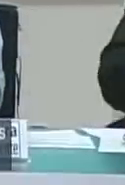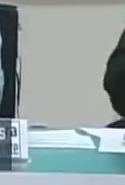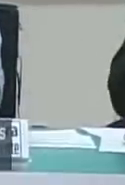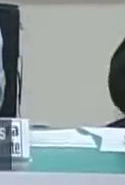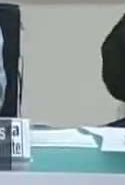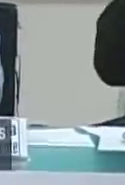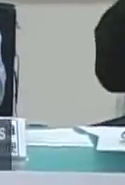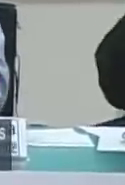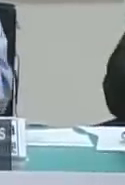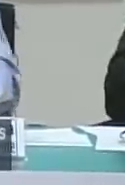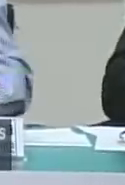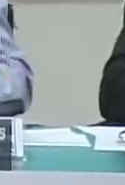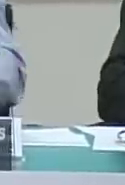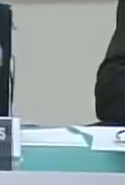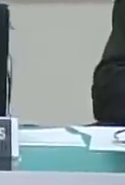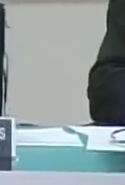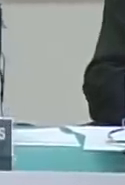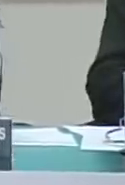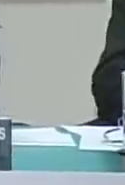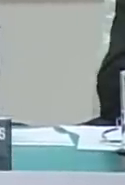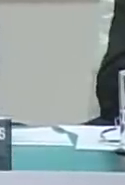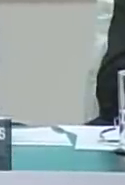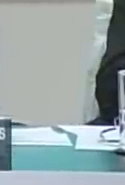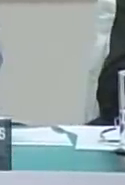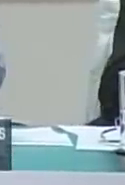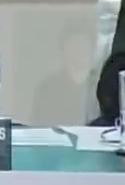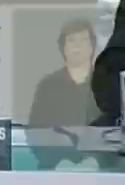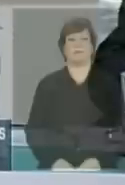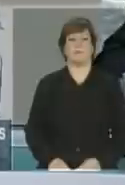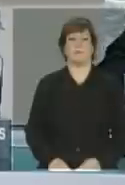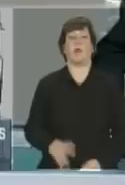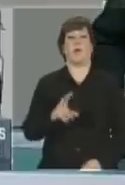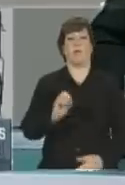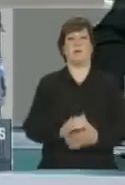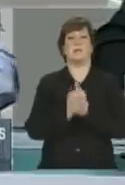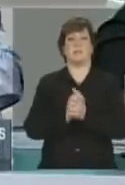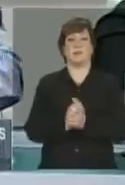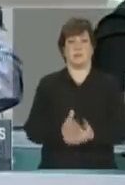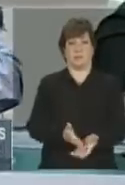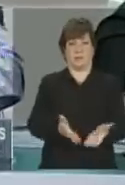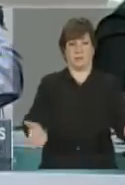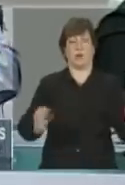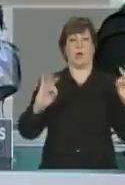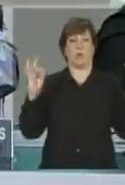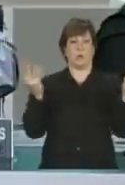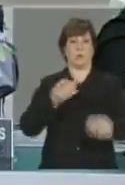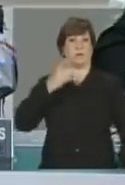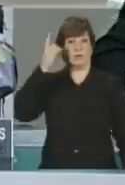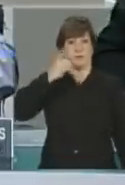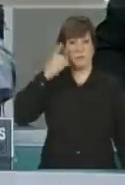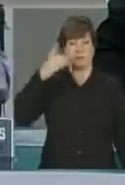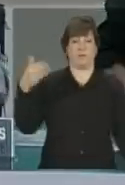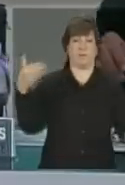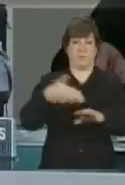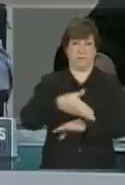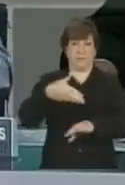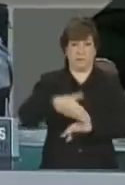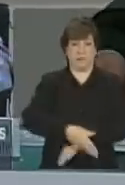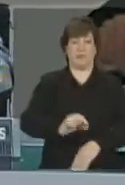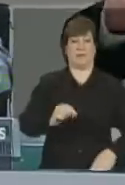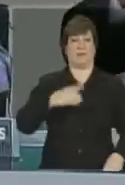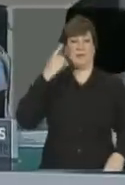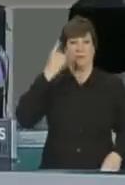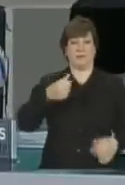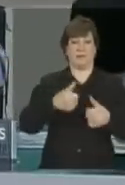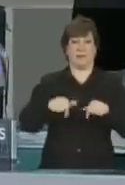Você vem para a mesa? Bom, vou saudar aqui a todos os deputados, deputadas, participantes